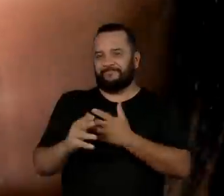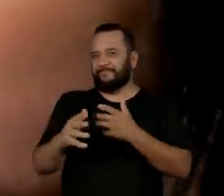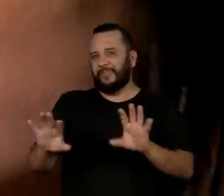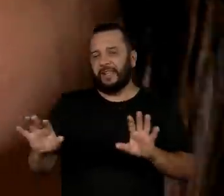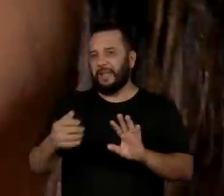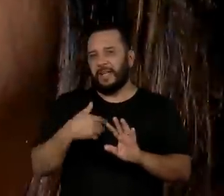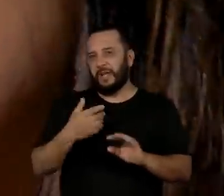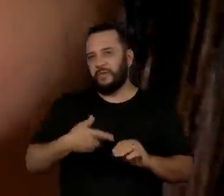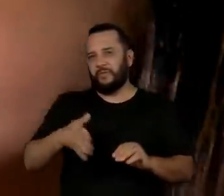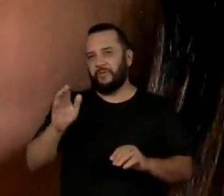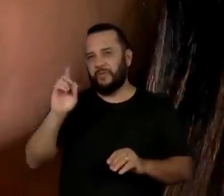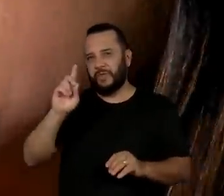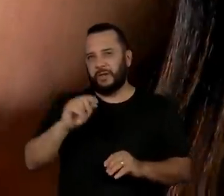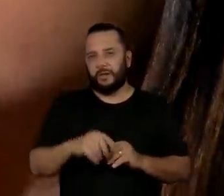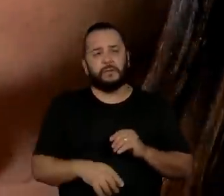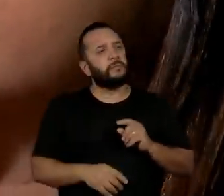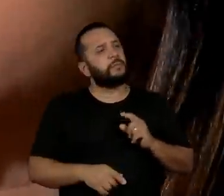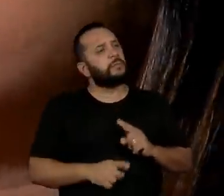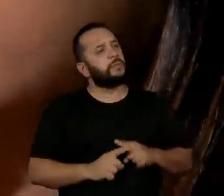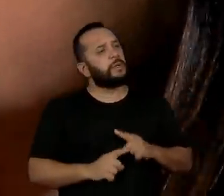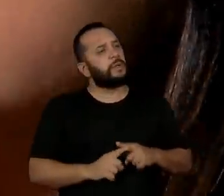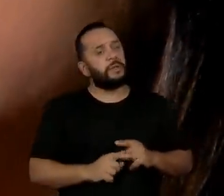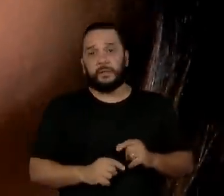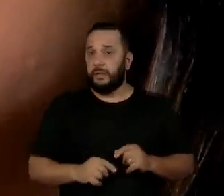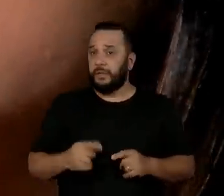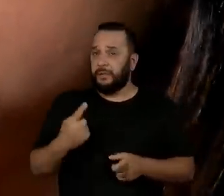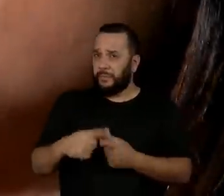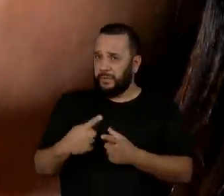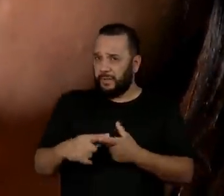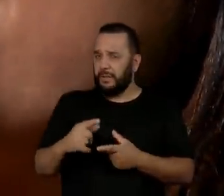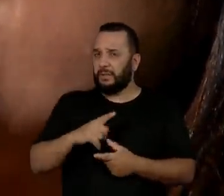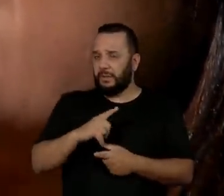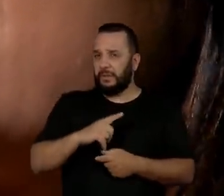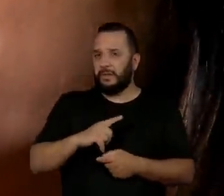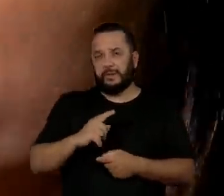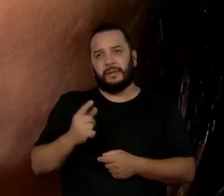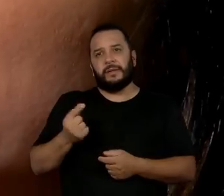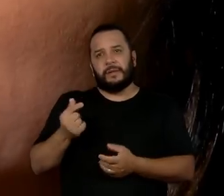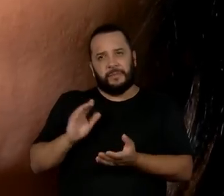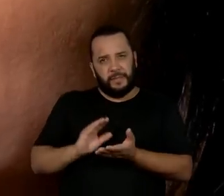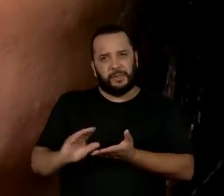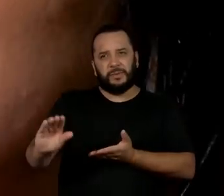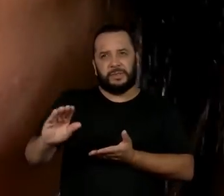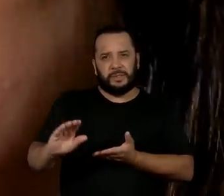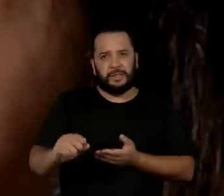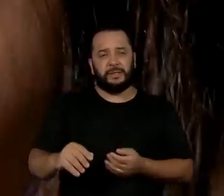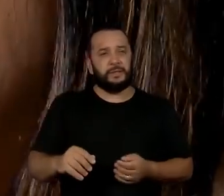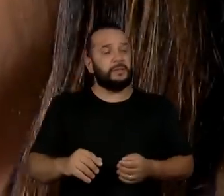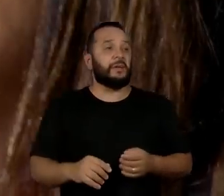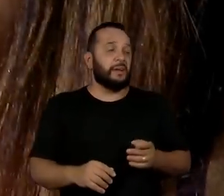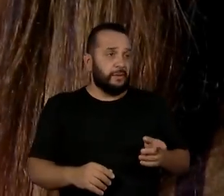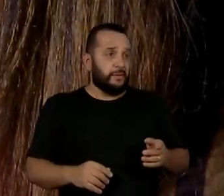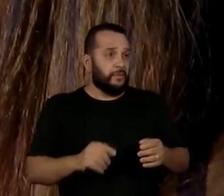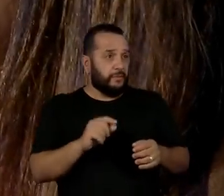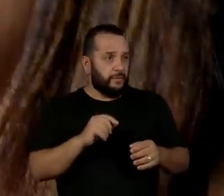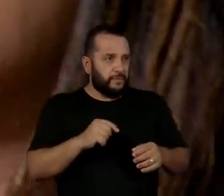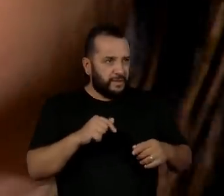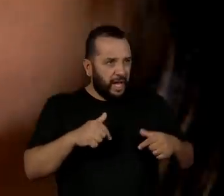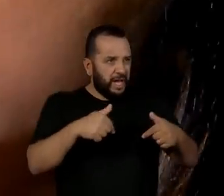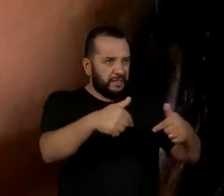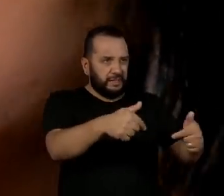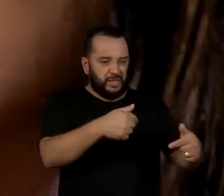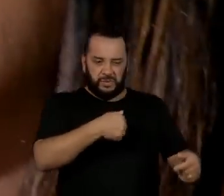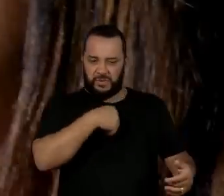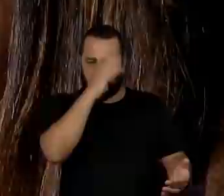ah não não vou não por causa de Patrocínio porque fazer o que você não acredita é de